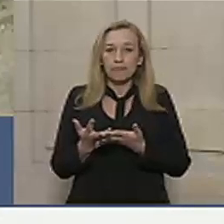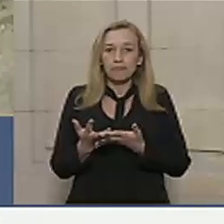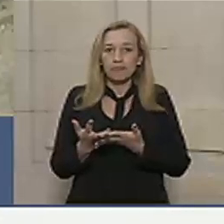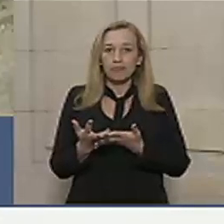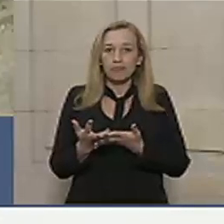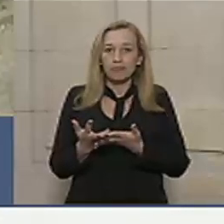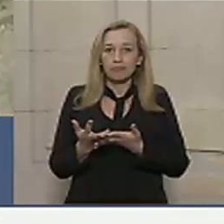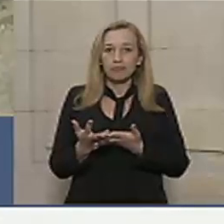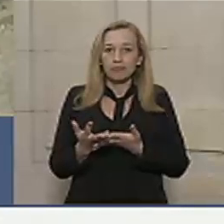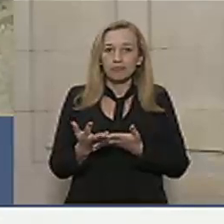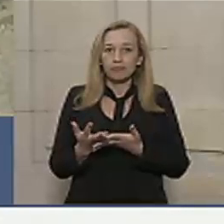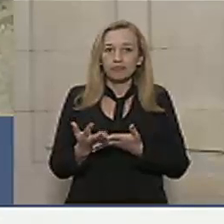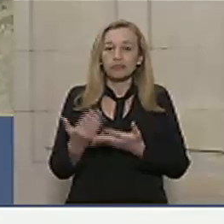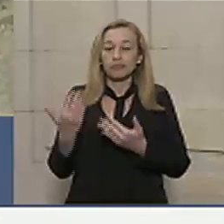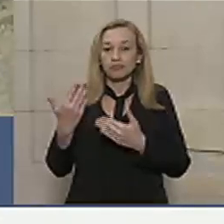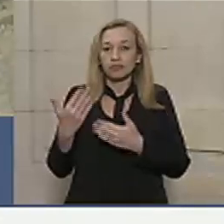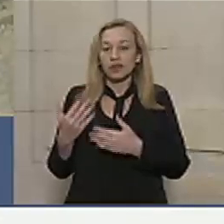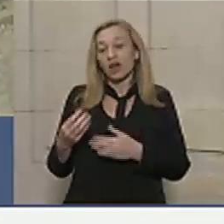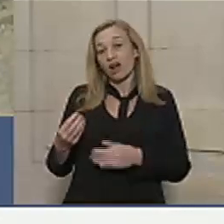que a presente lei